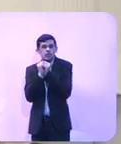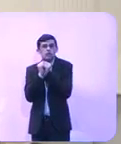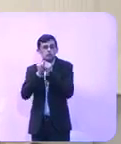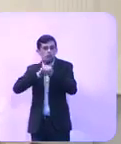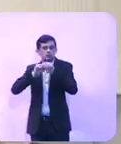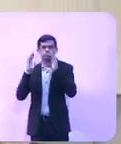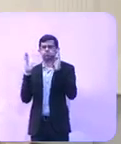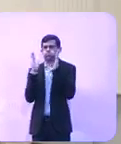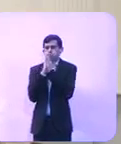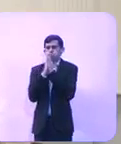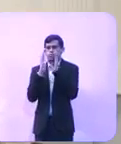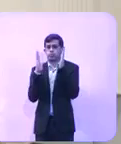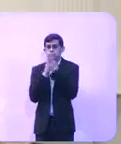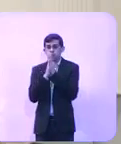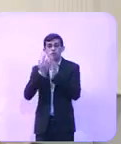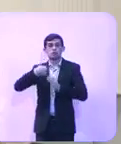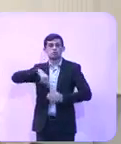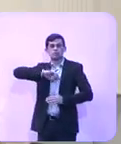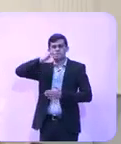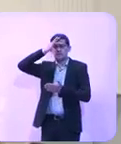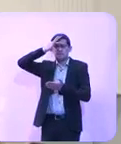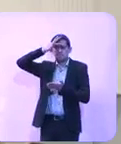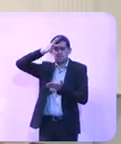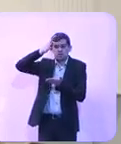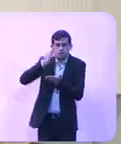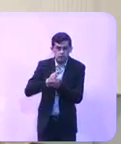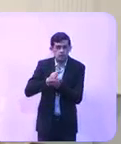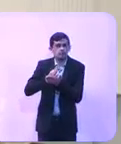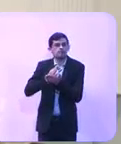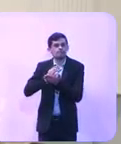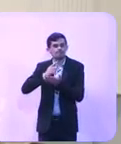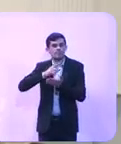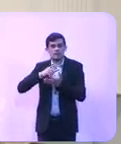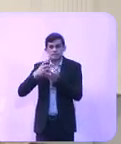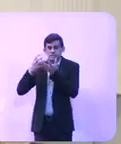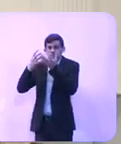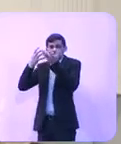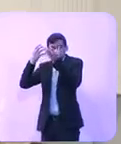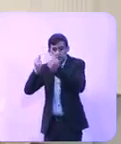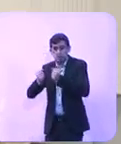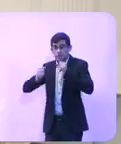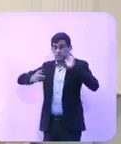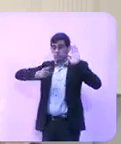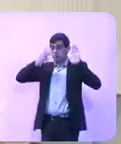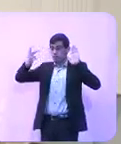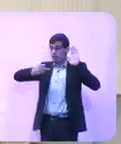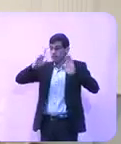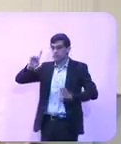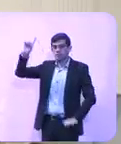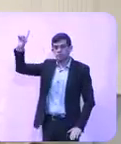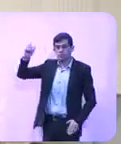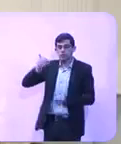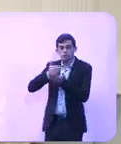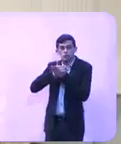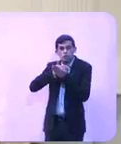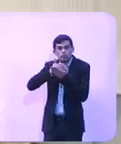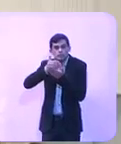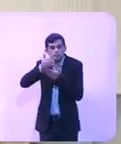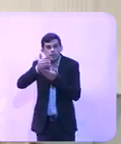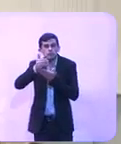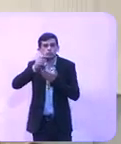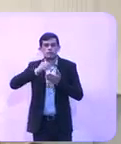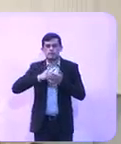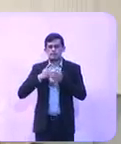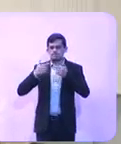oração de guerra é isso, quando pela fé nós tomamos posse das promessas de Deus e começamos a entrar